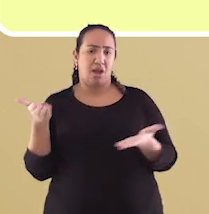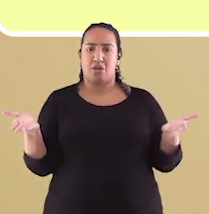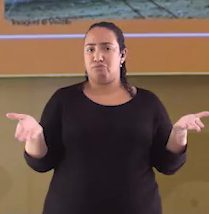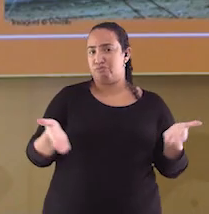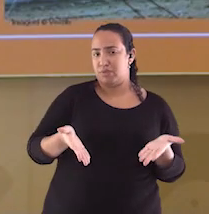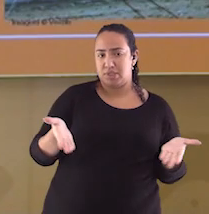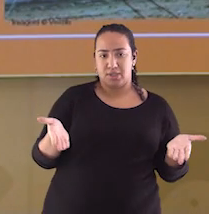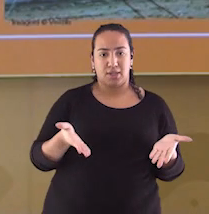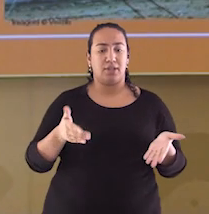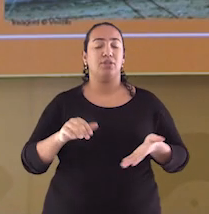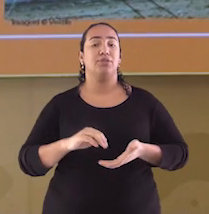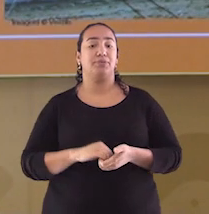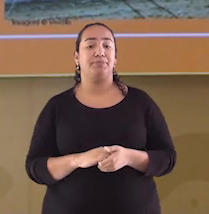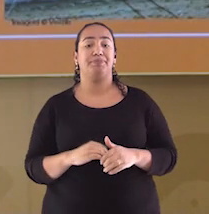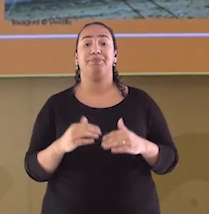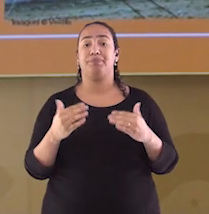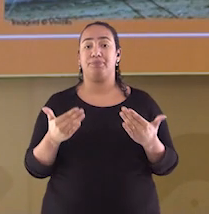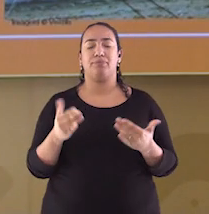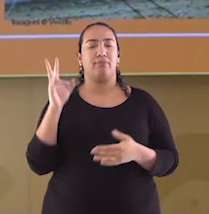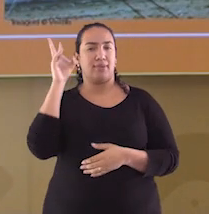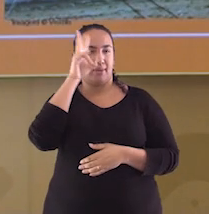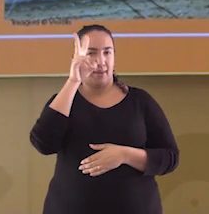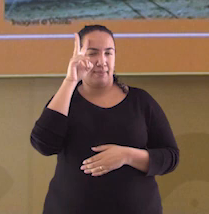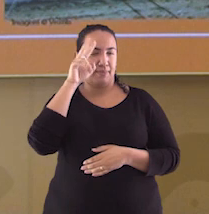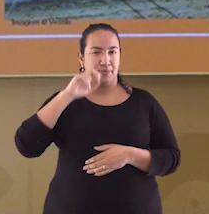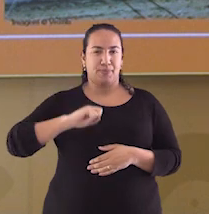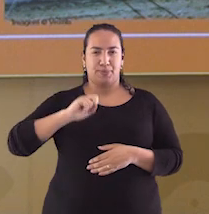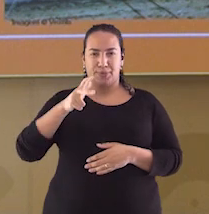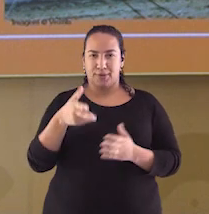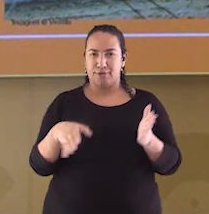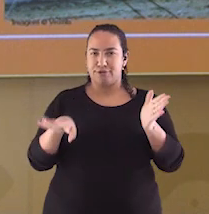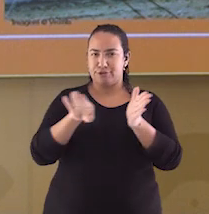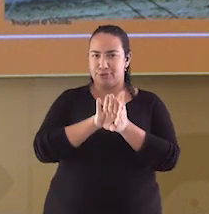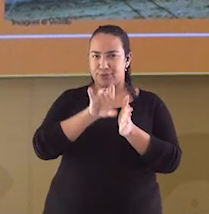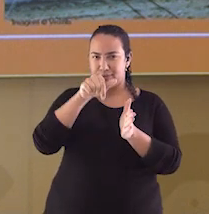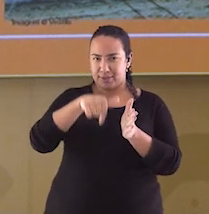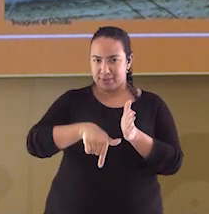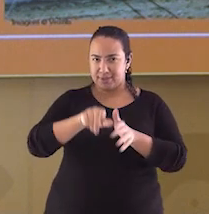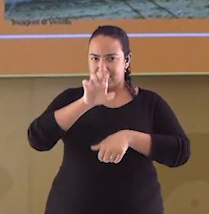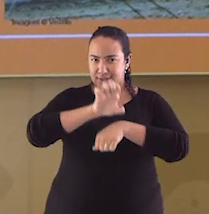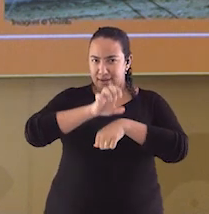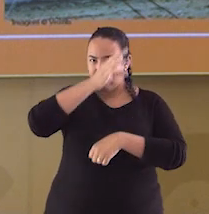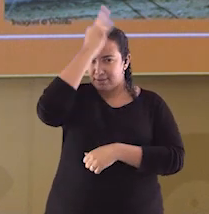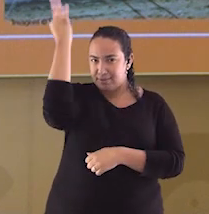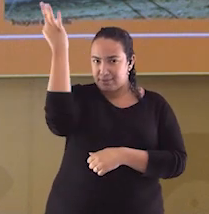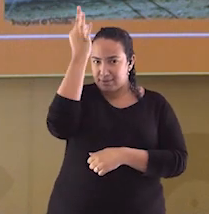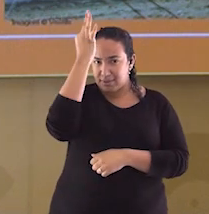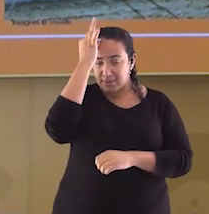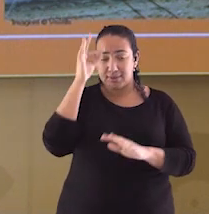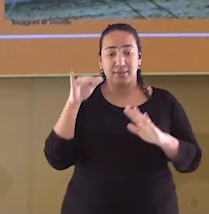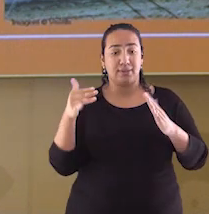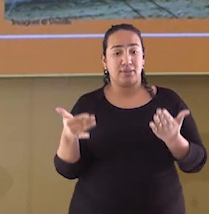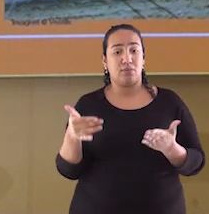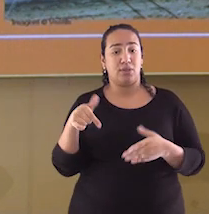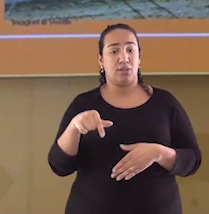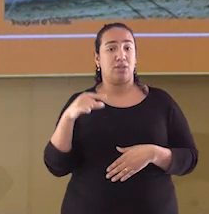presente. Voltando à chegada dos portugueses no nosso estado. Eles chegaram aqui